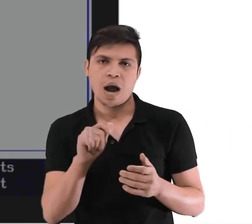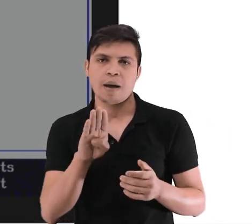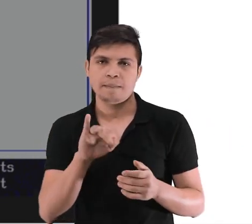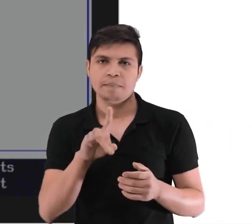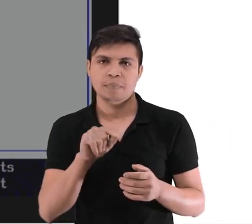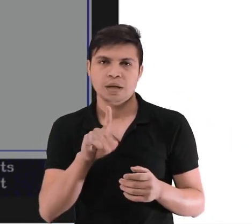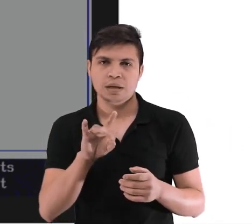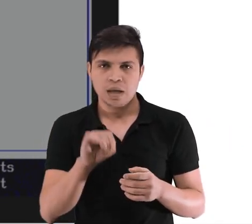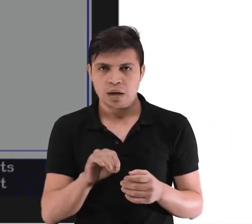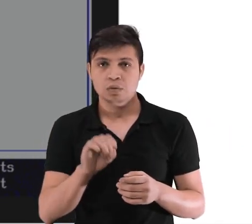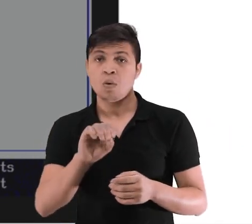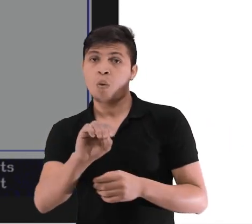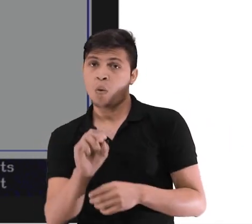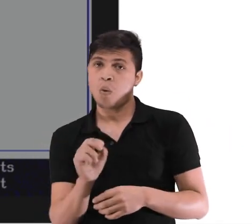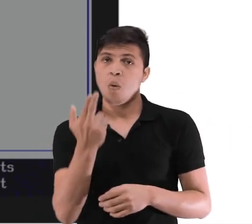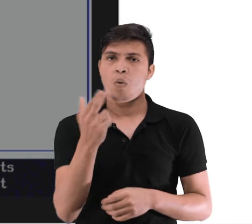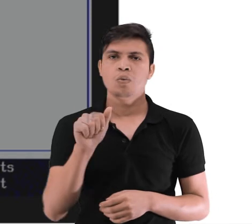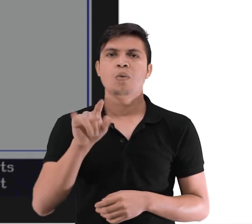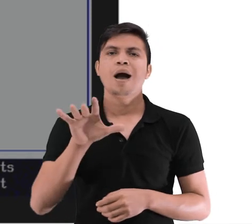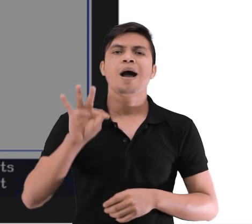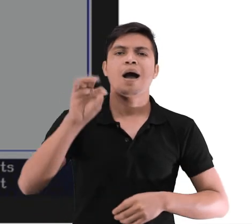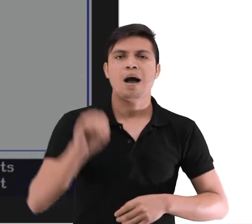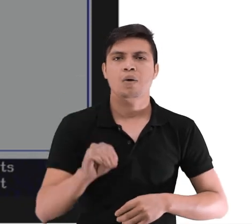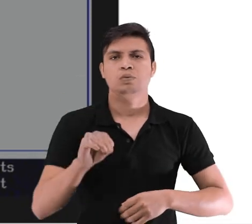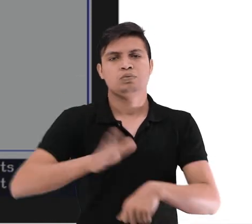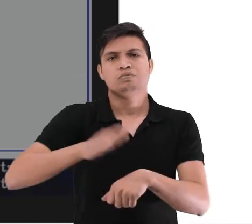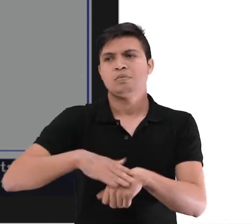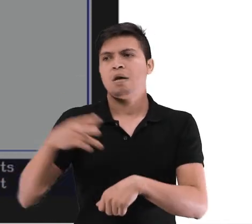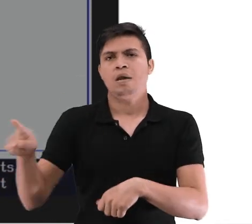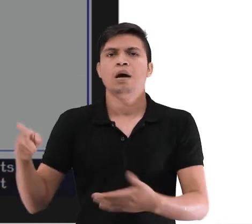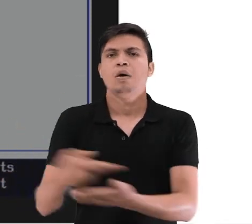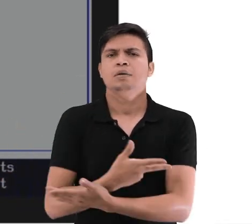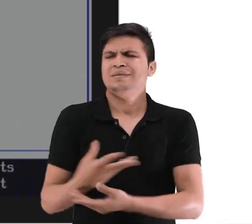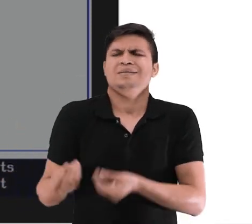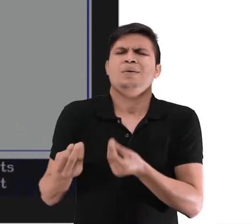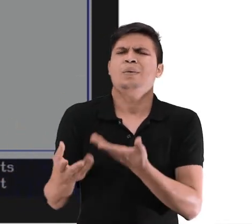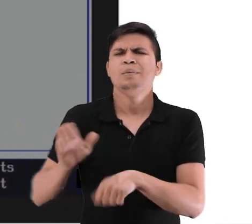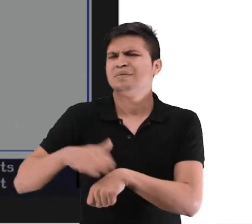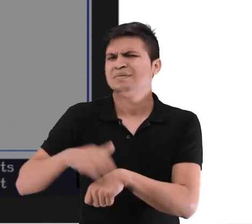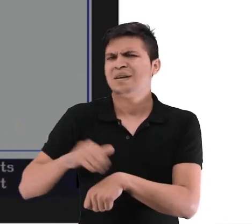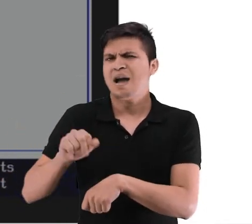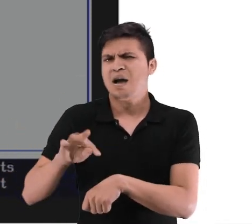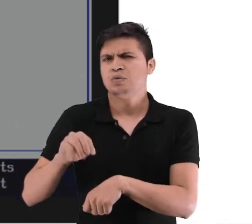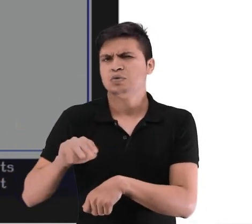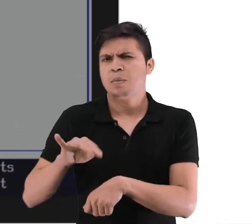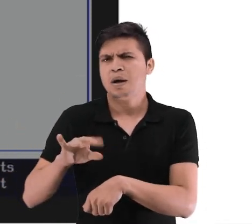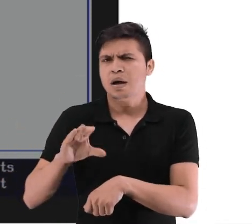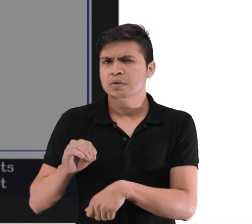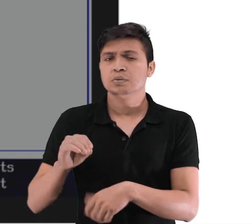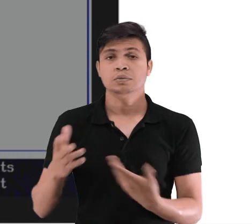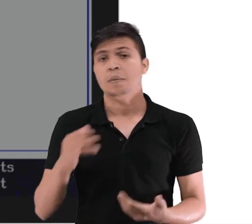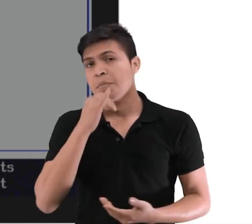Ou a opção Auto, que é automático. Automático como? Quando